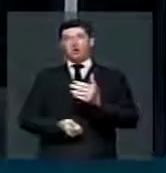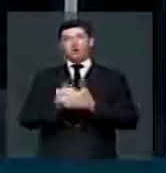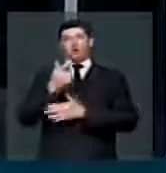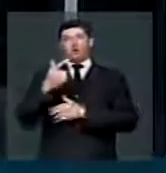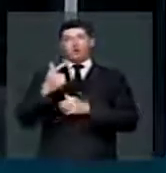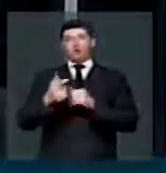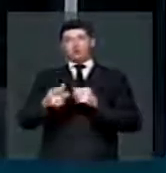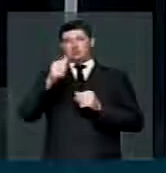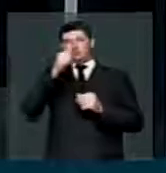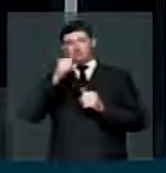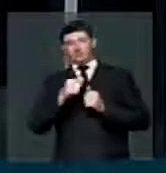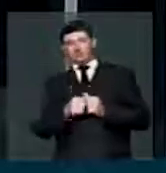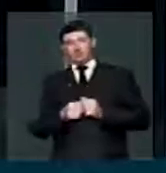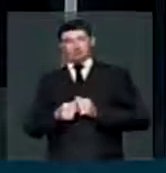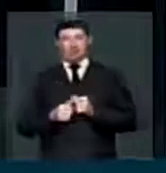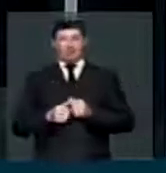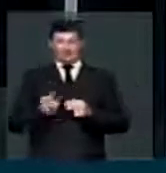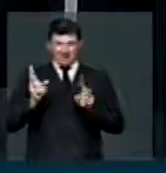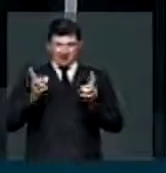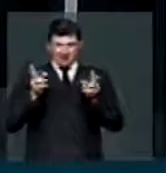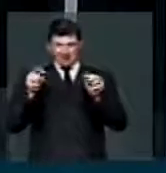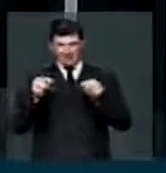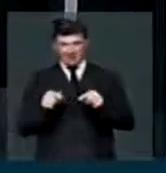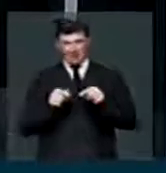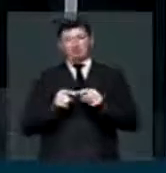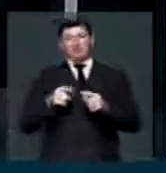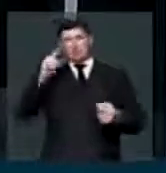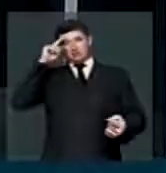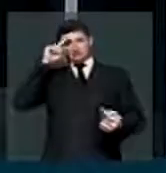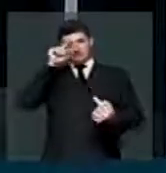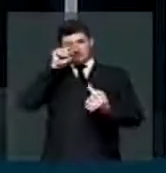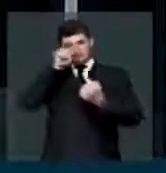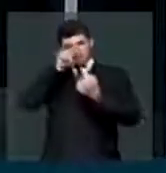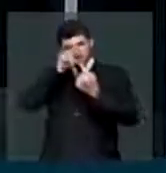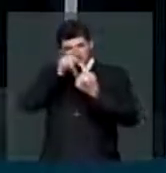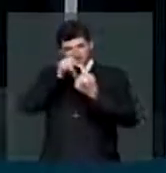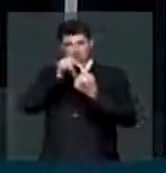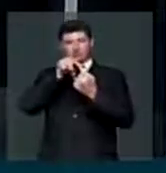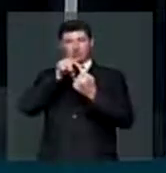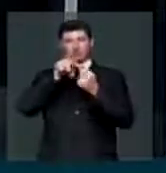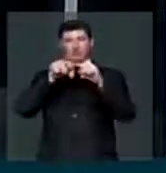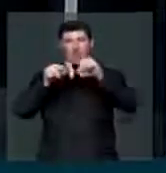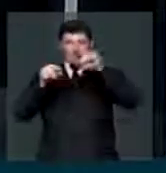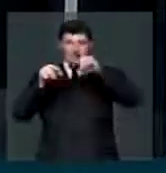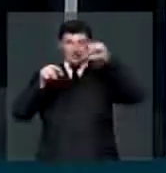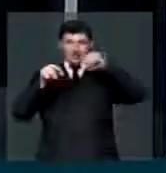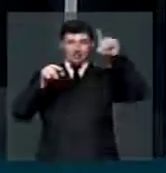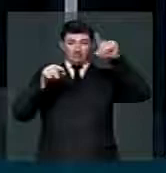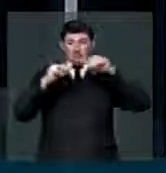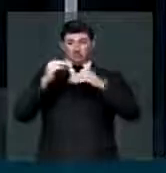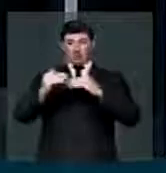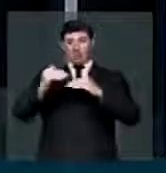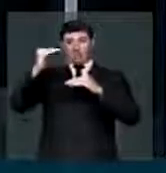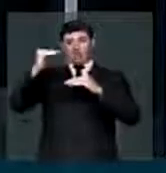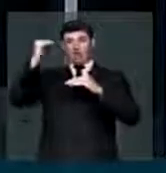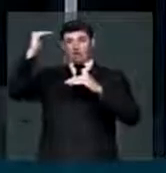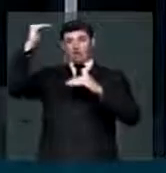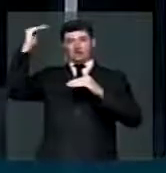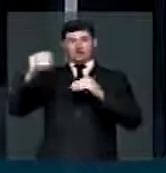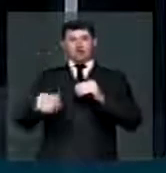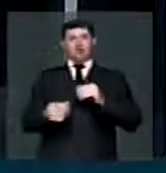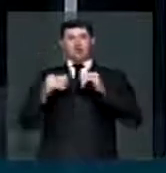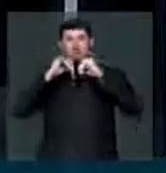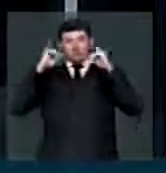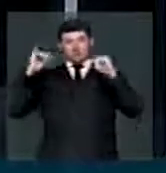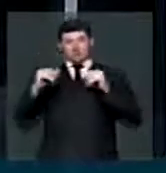consumo. E esta mesma linha, este mesmo gráfico de crescimento do aumento